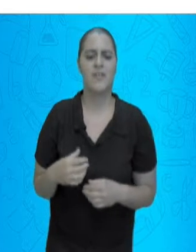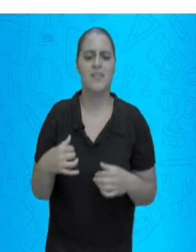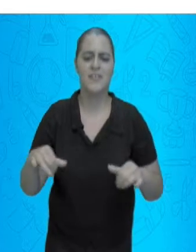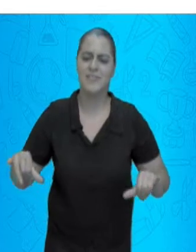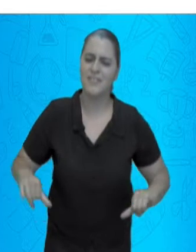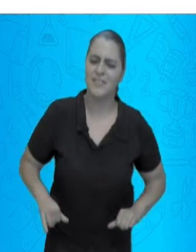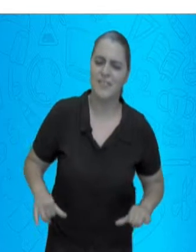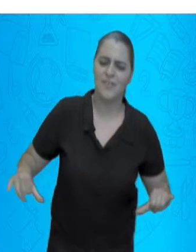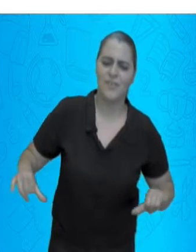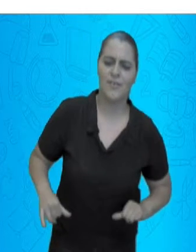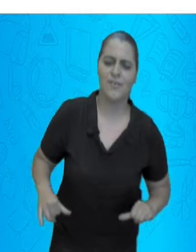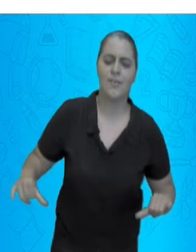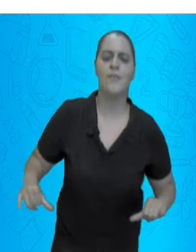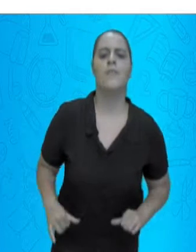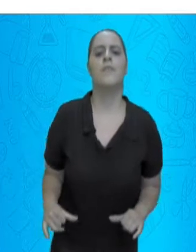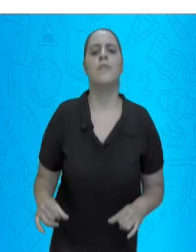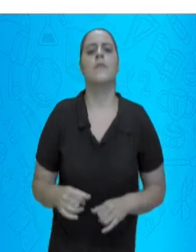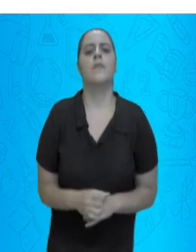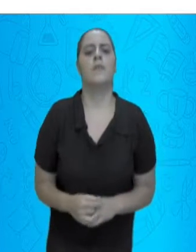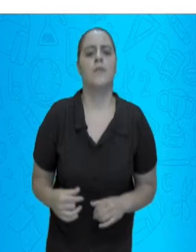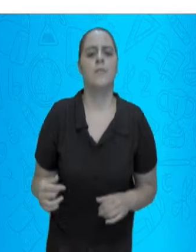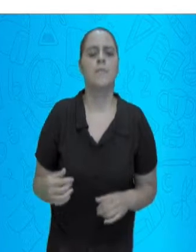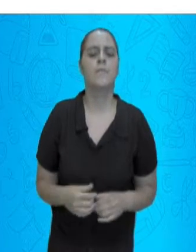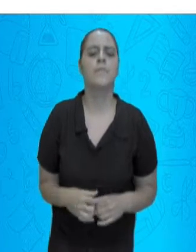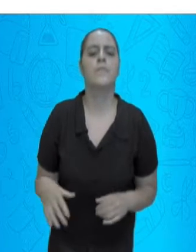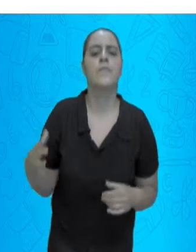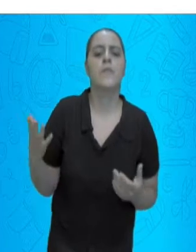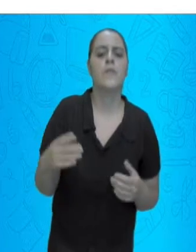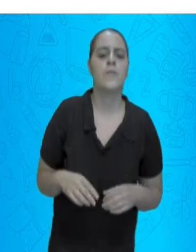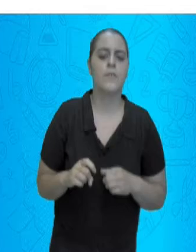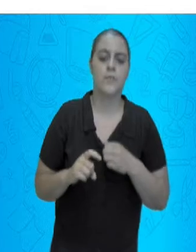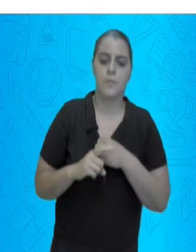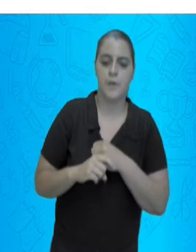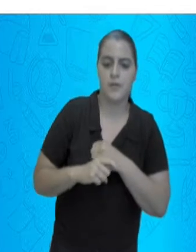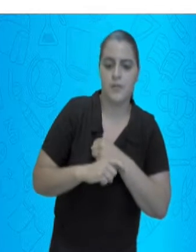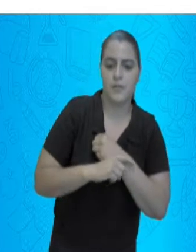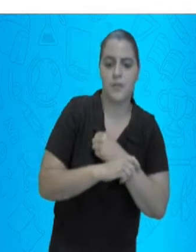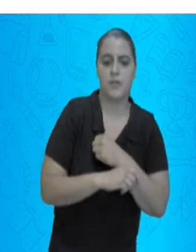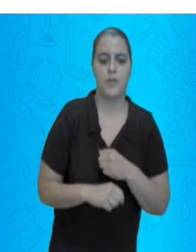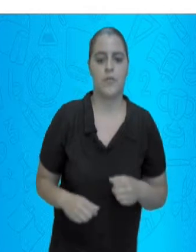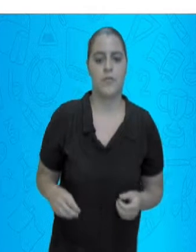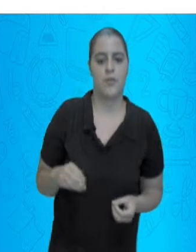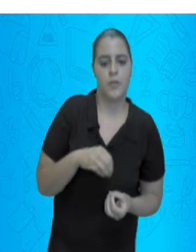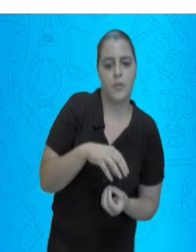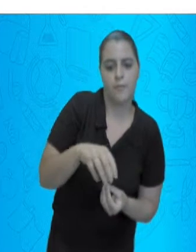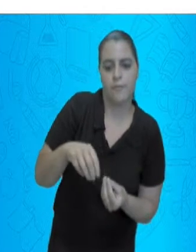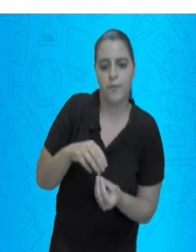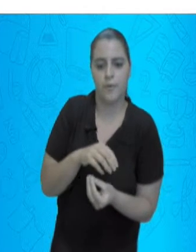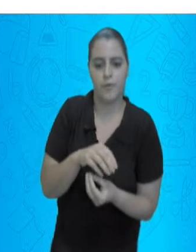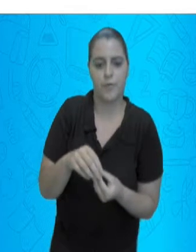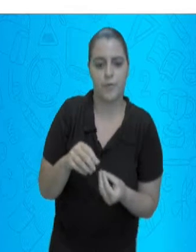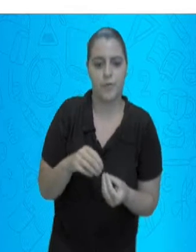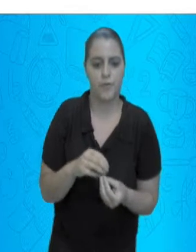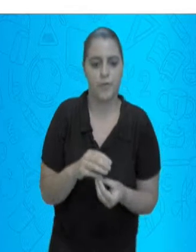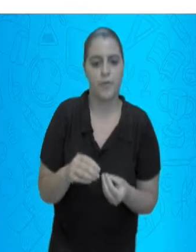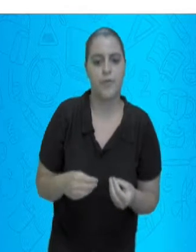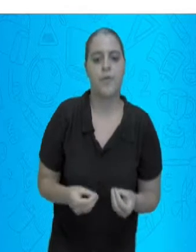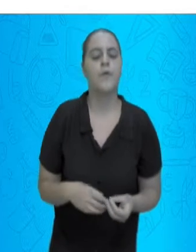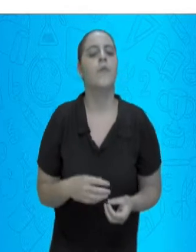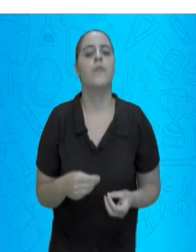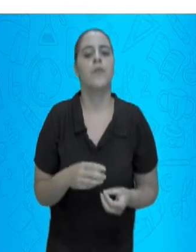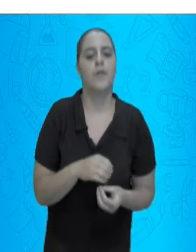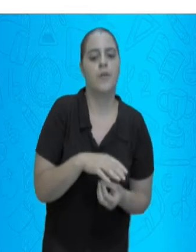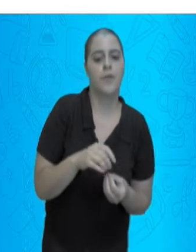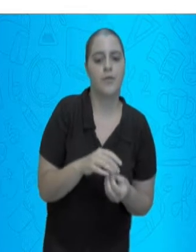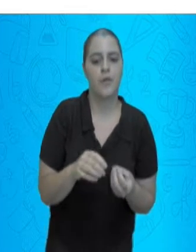sofre interferência de bactérias e fungos, que são seres decompositores. Então,